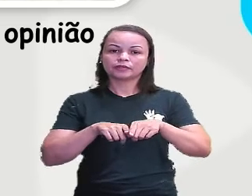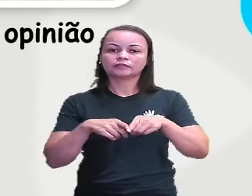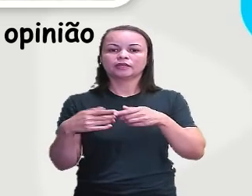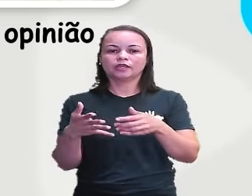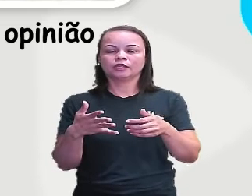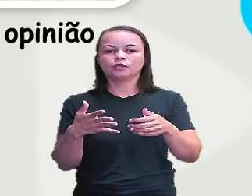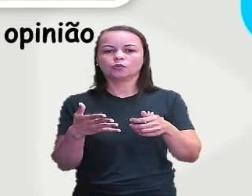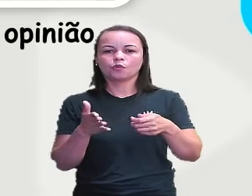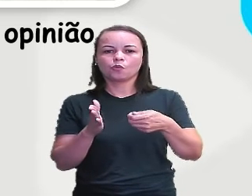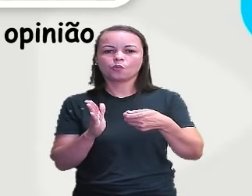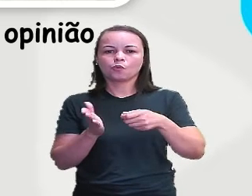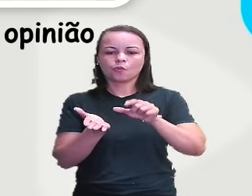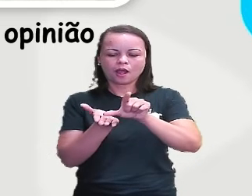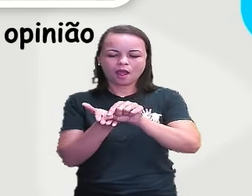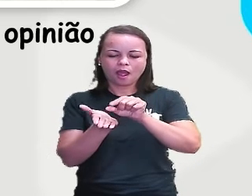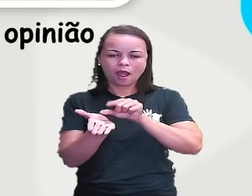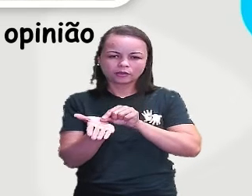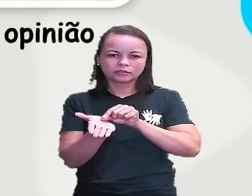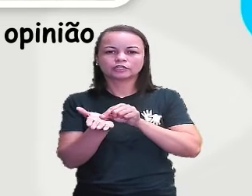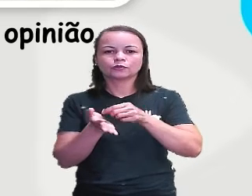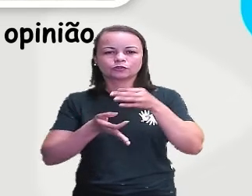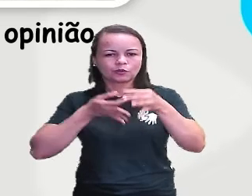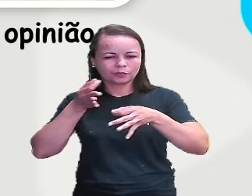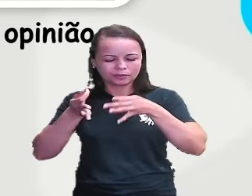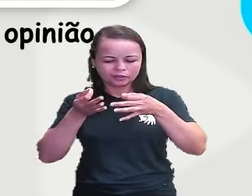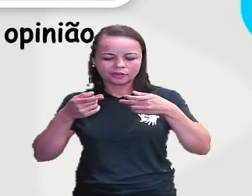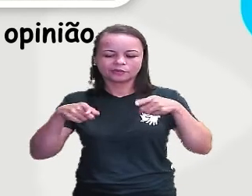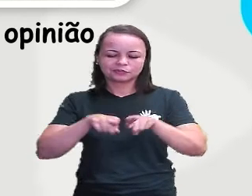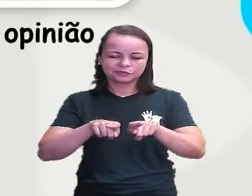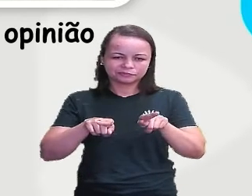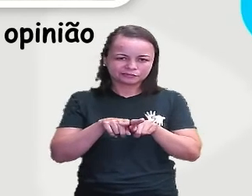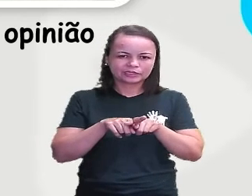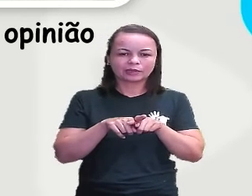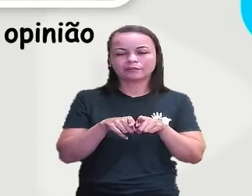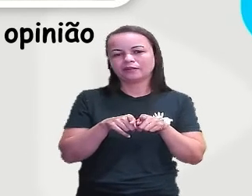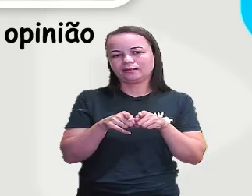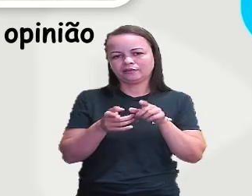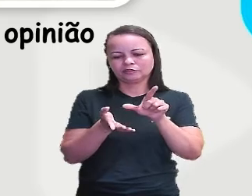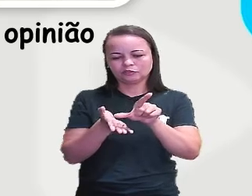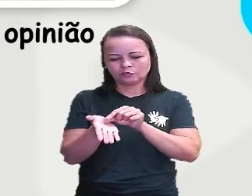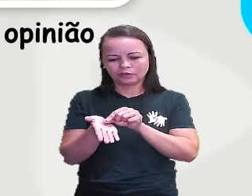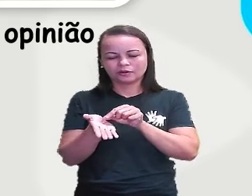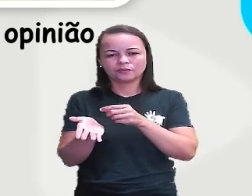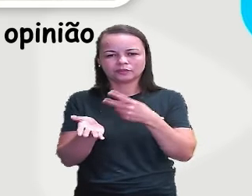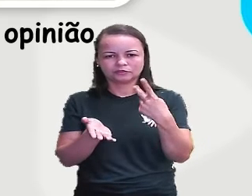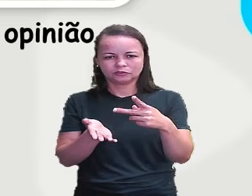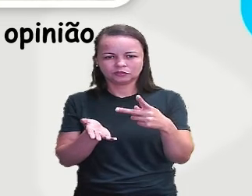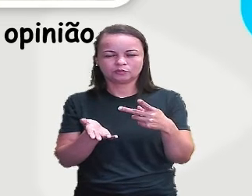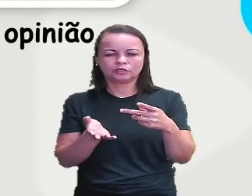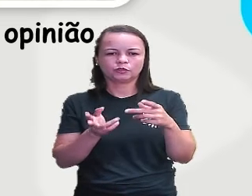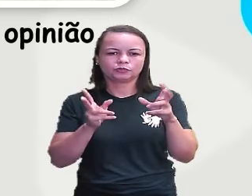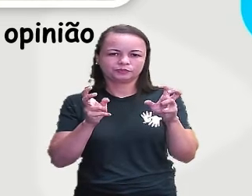nome diz, eu estou aí apresentando a minha opinião sobre determinado tema.